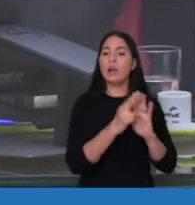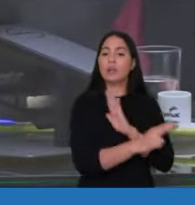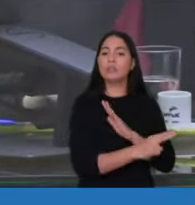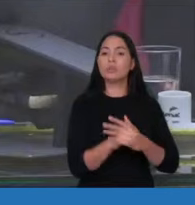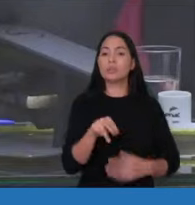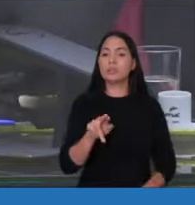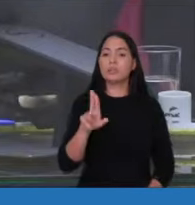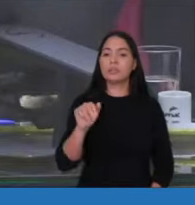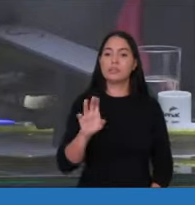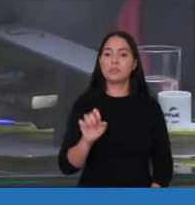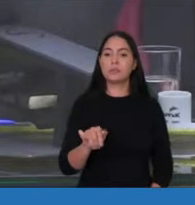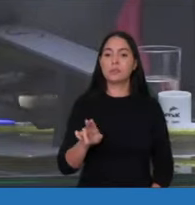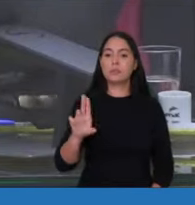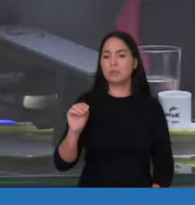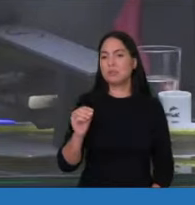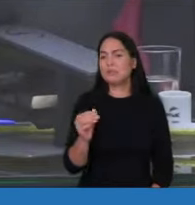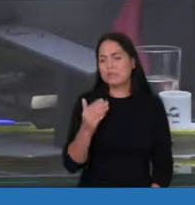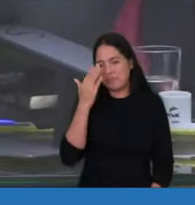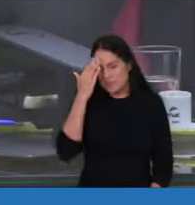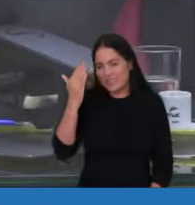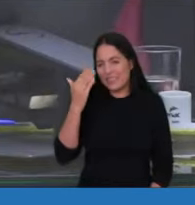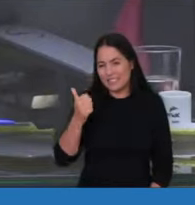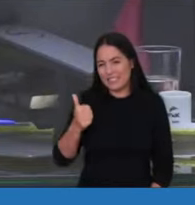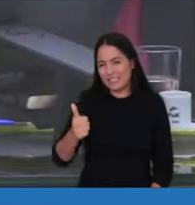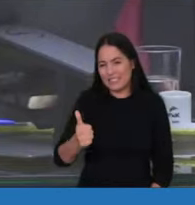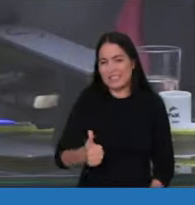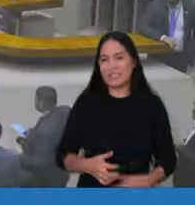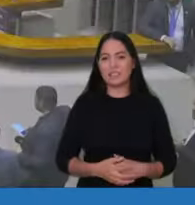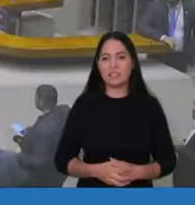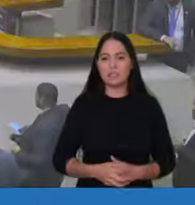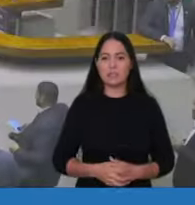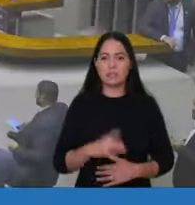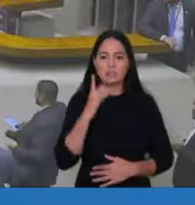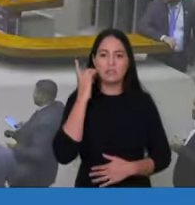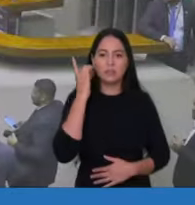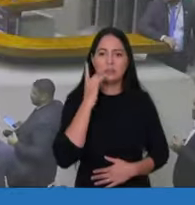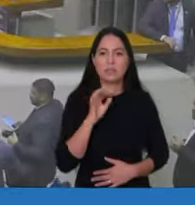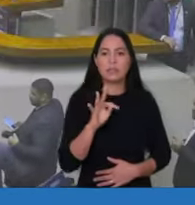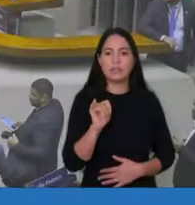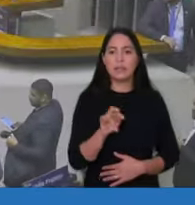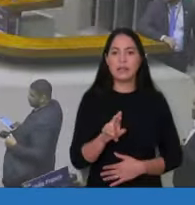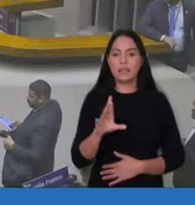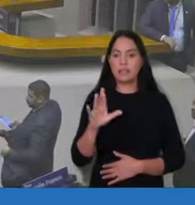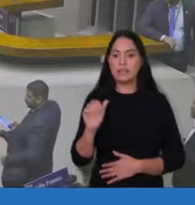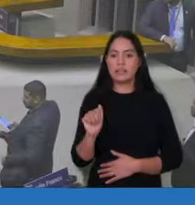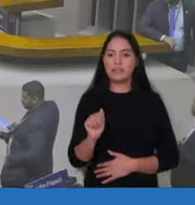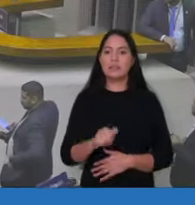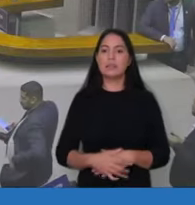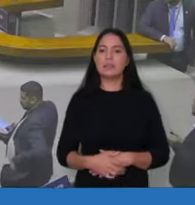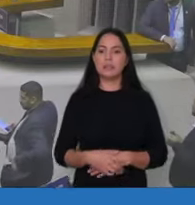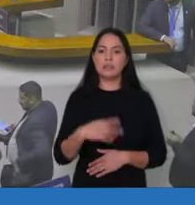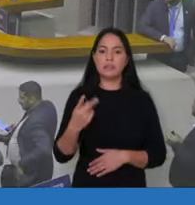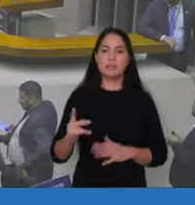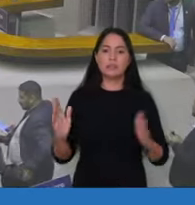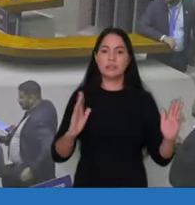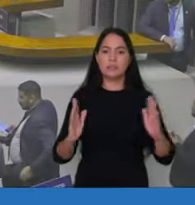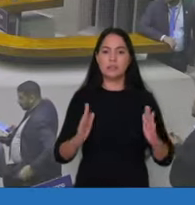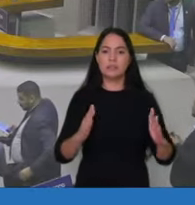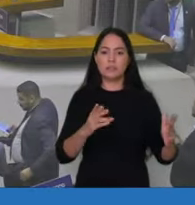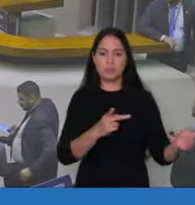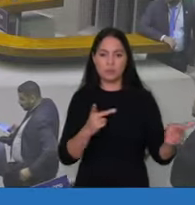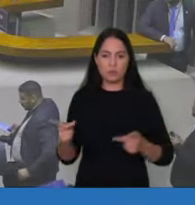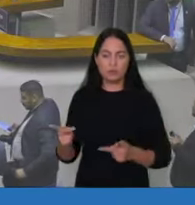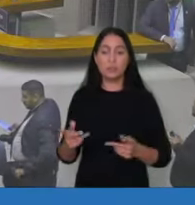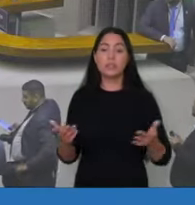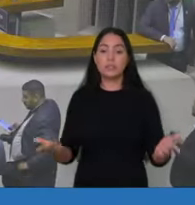muito, tá? Muito obrigada, deputada Talírio, seu mandato pelo convite. É muito bom ver esse plenário com cara de povo,